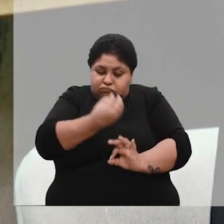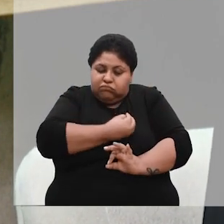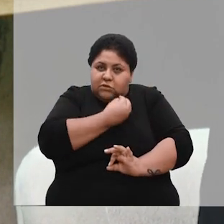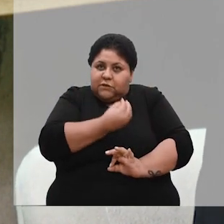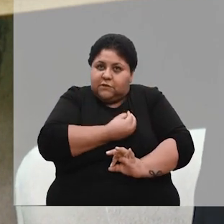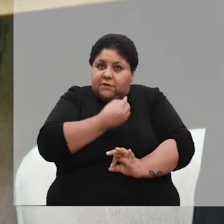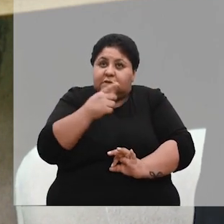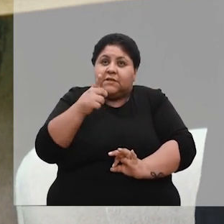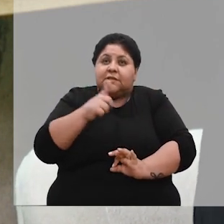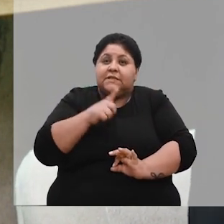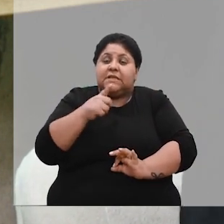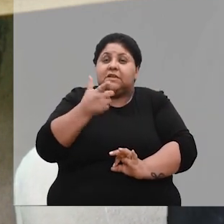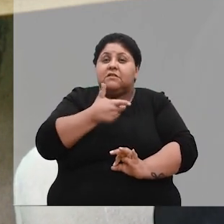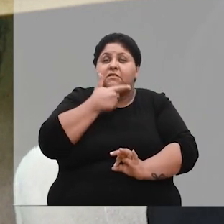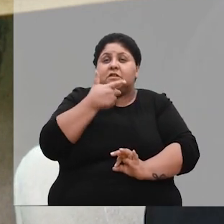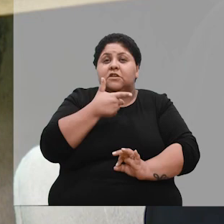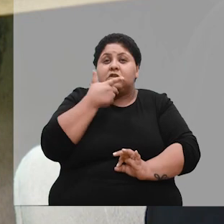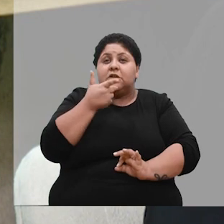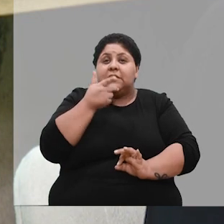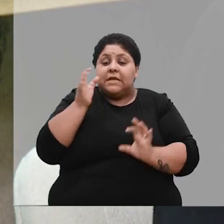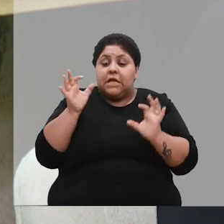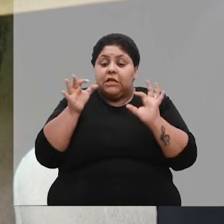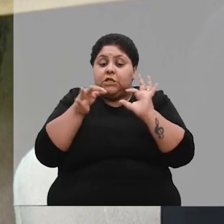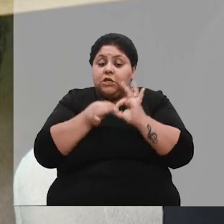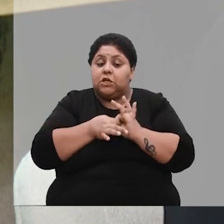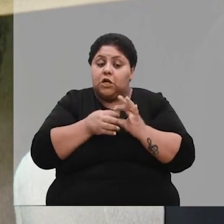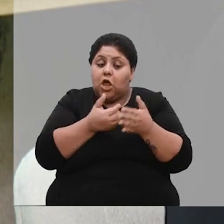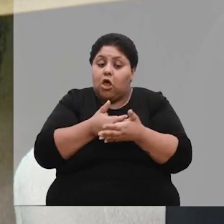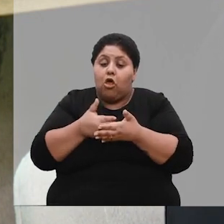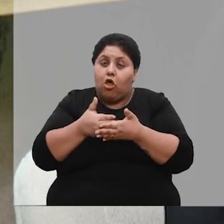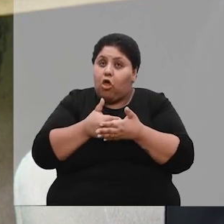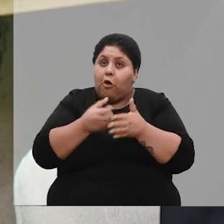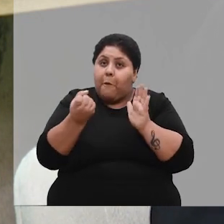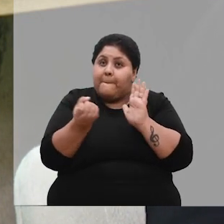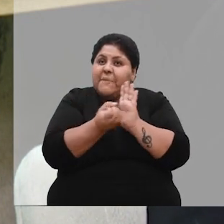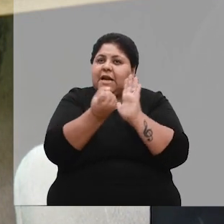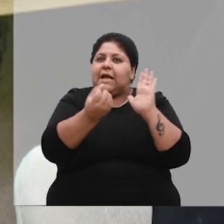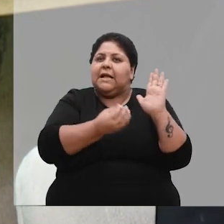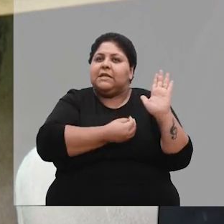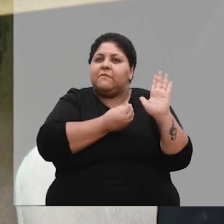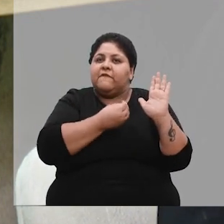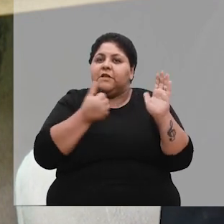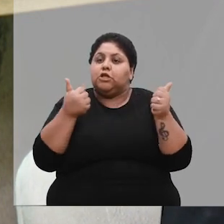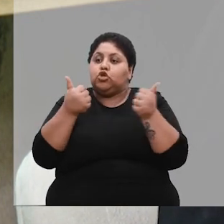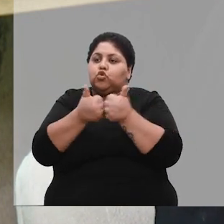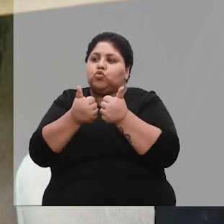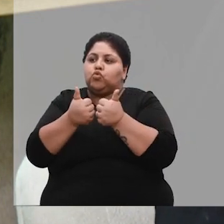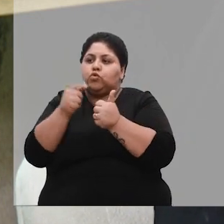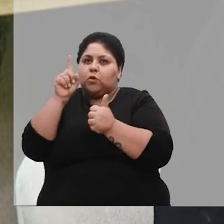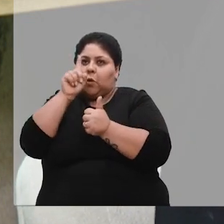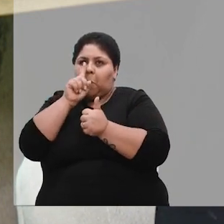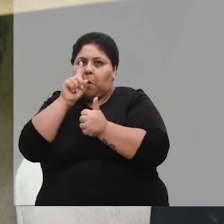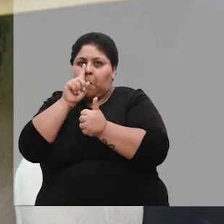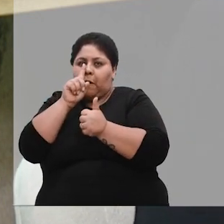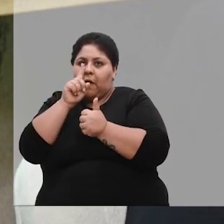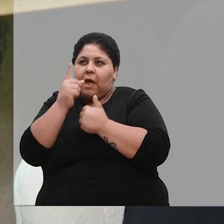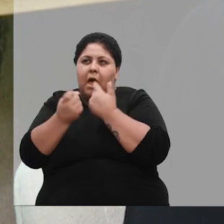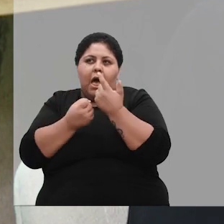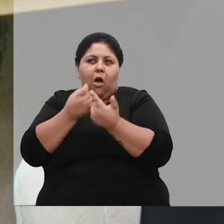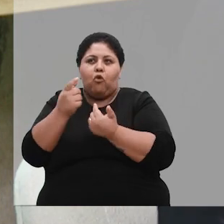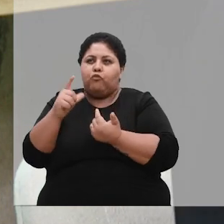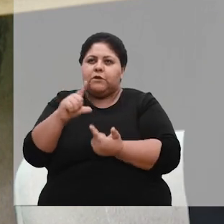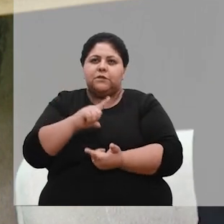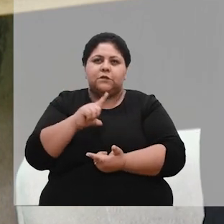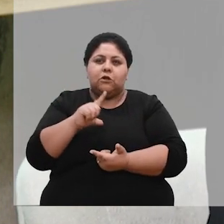vínculo importante para a vida. Existe muito que se fala que é esse vínculo que o bebê leva para a vida toda, junto com a sua mãe.